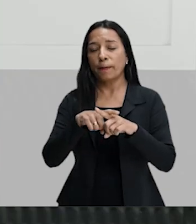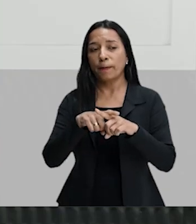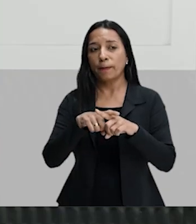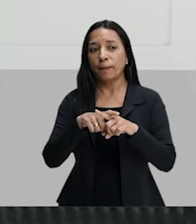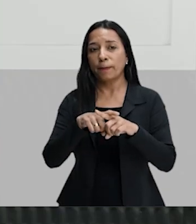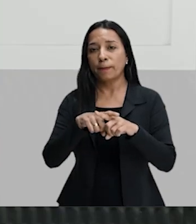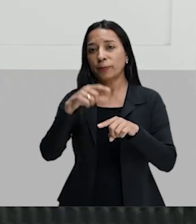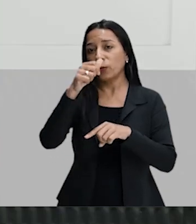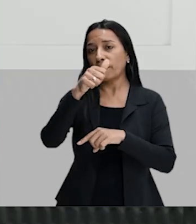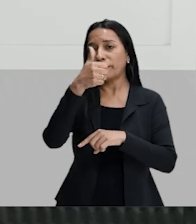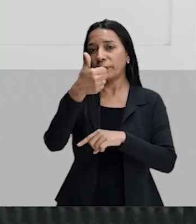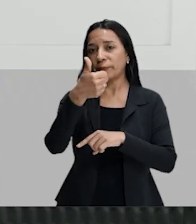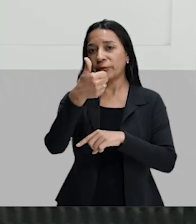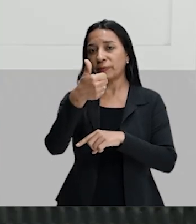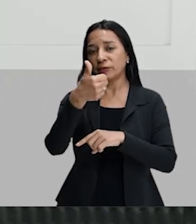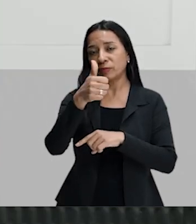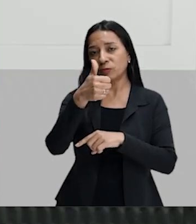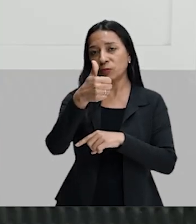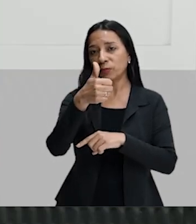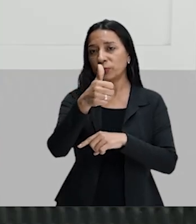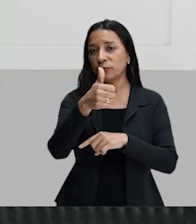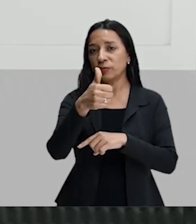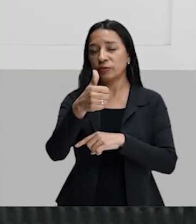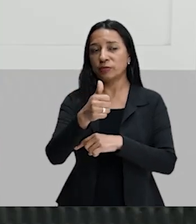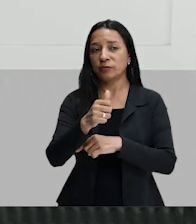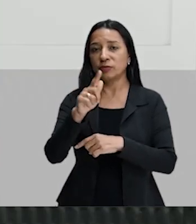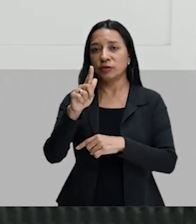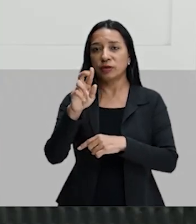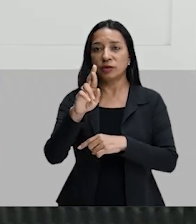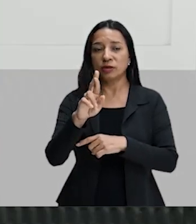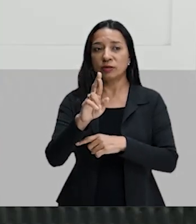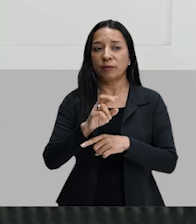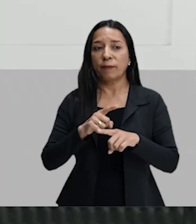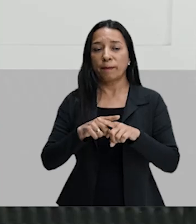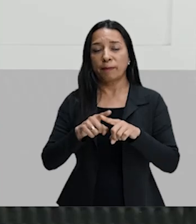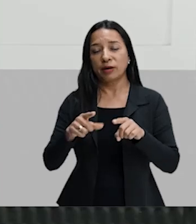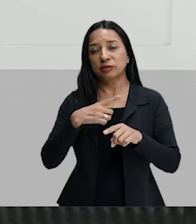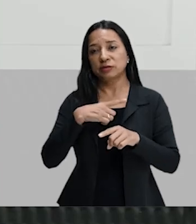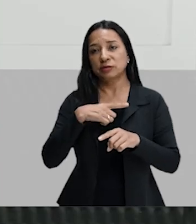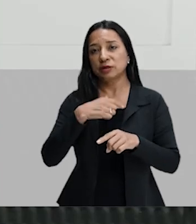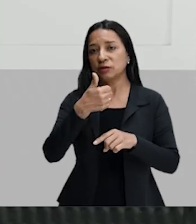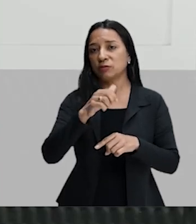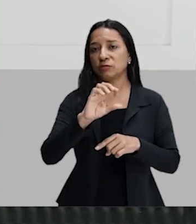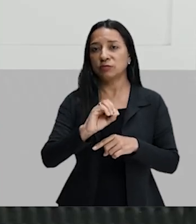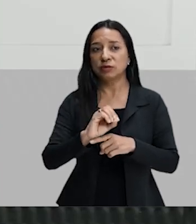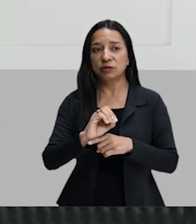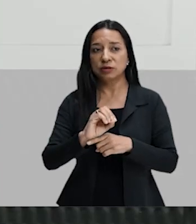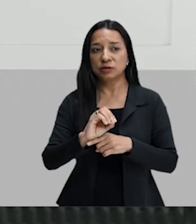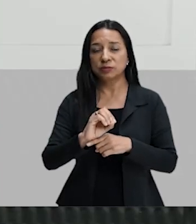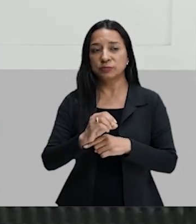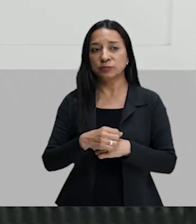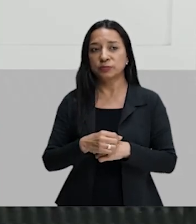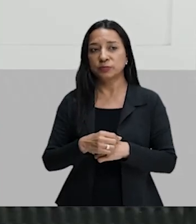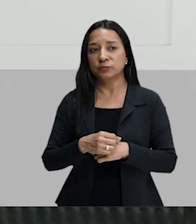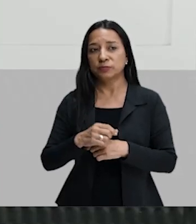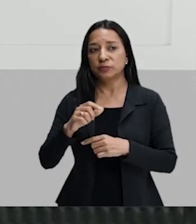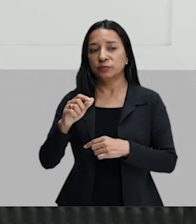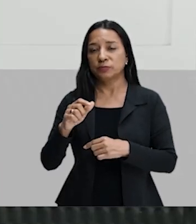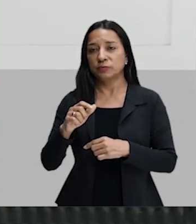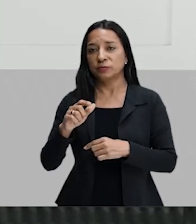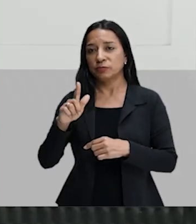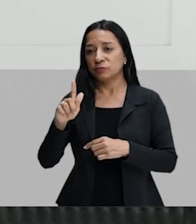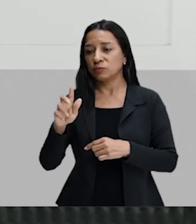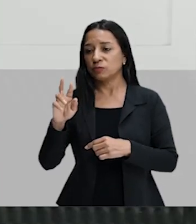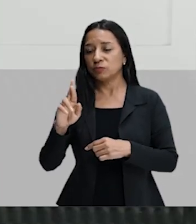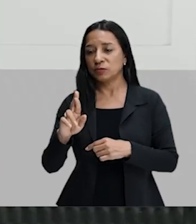polinômio do primeiro grau. Mas só tem um 10. Então, no caso aí, é um polinômio do grau 0.